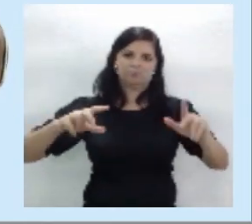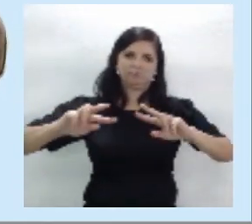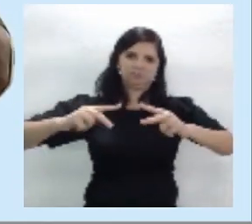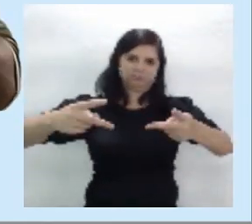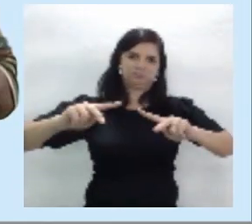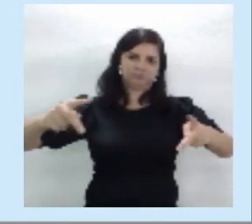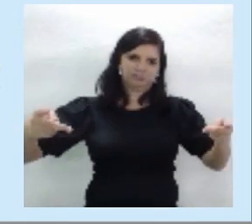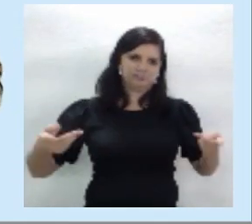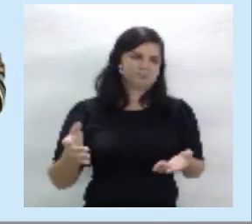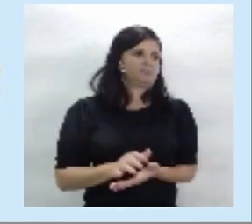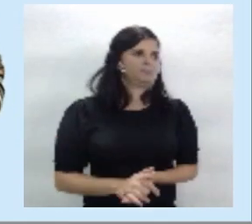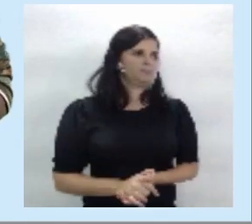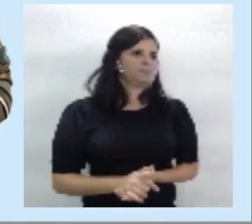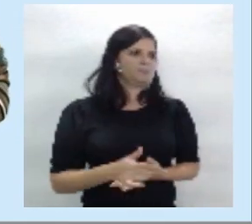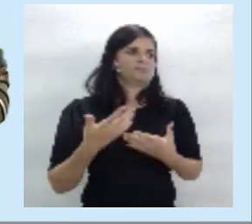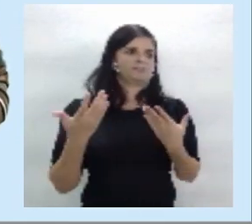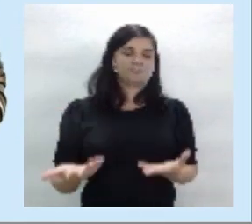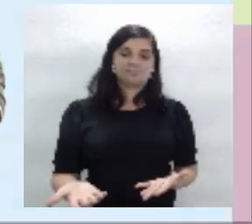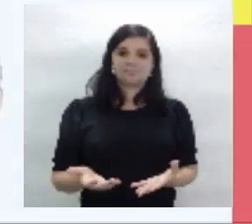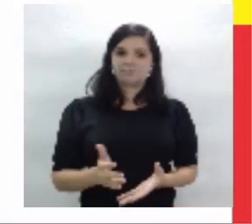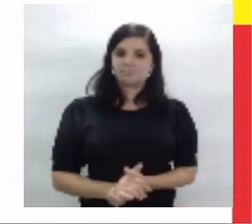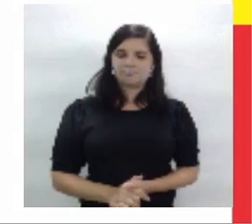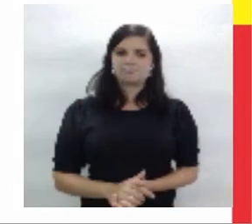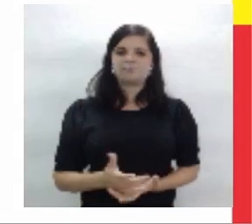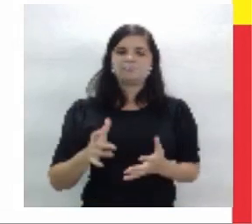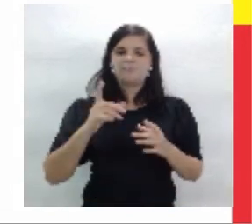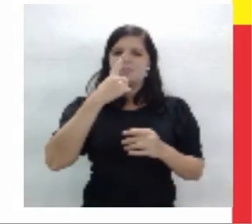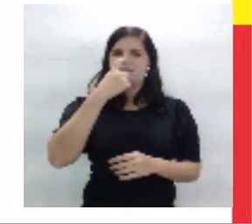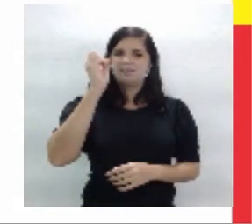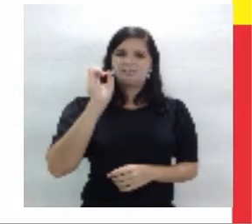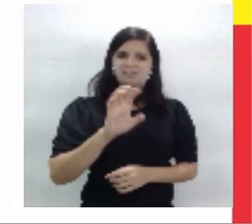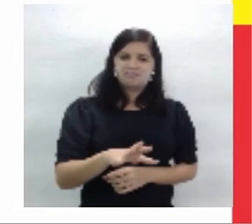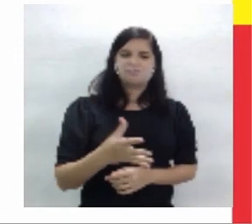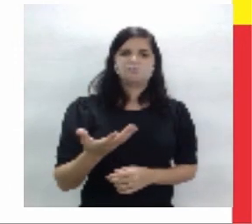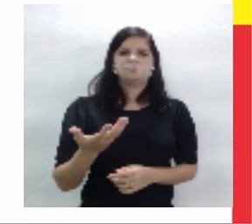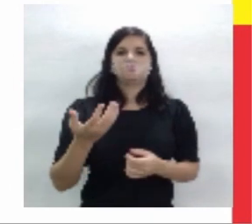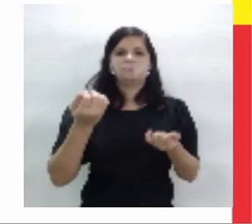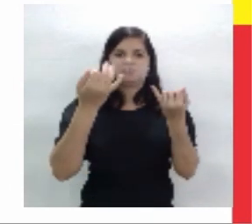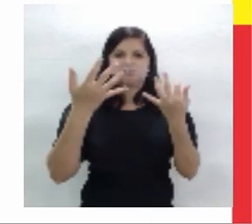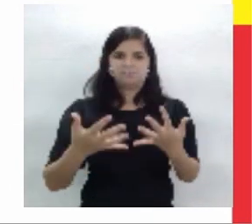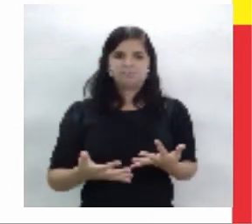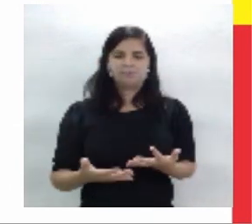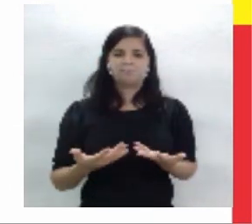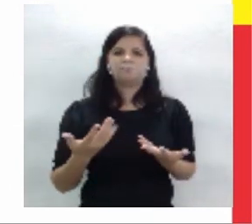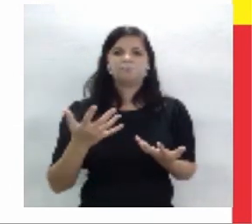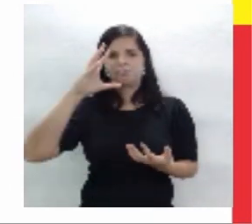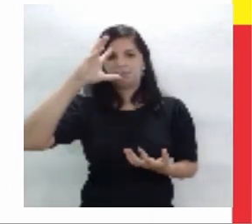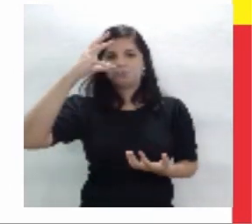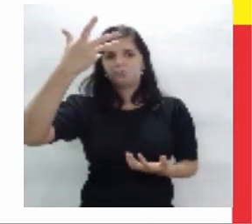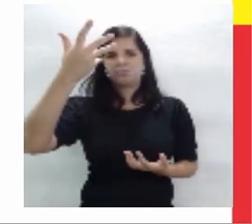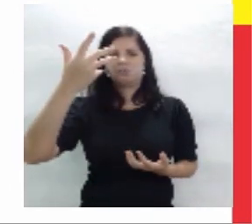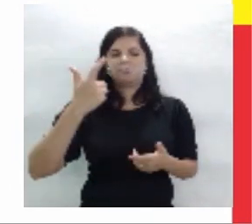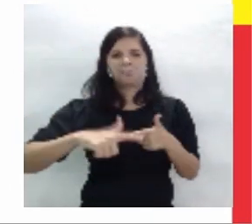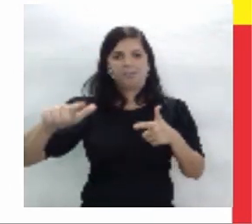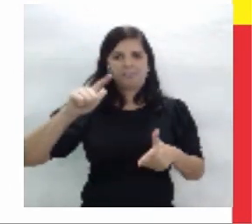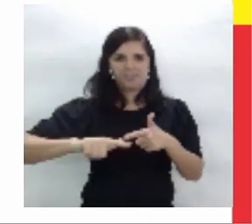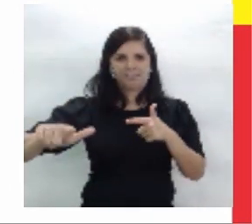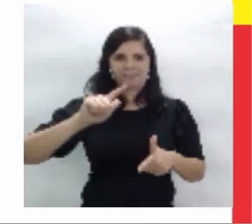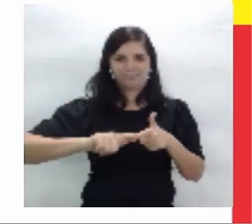nossa aula. Olha na tela mais uma vez. O lixo e a poluição, que é o que estamos falando, ele causa muitos